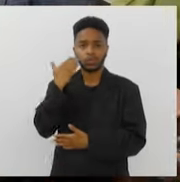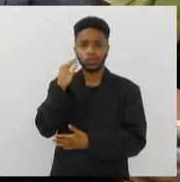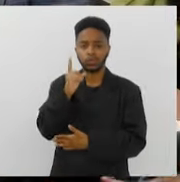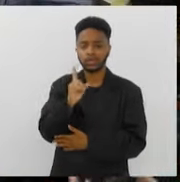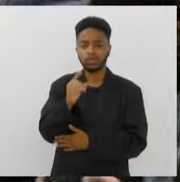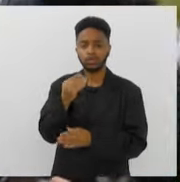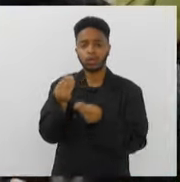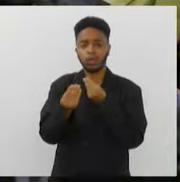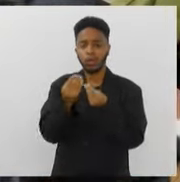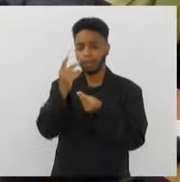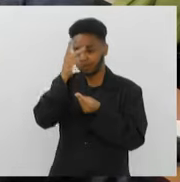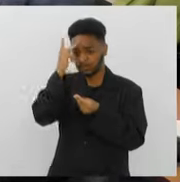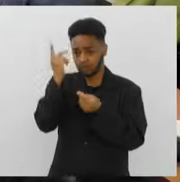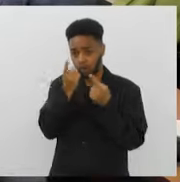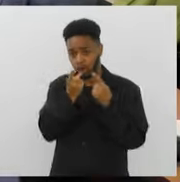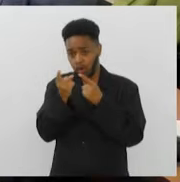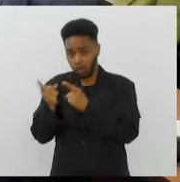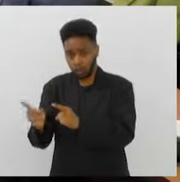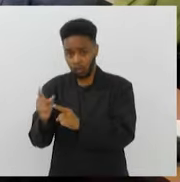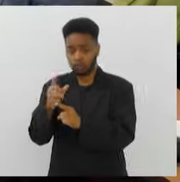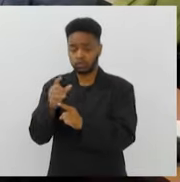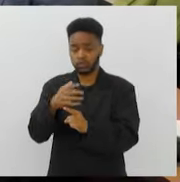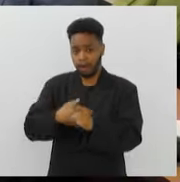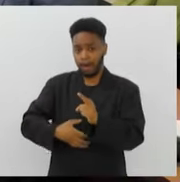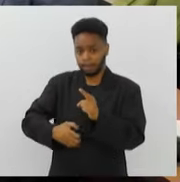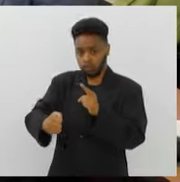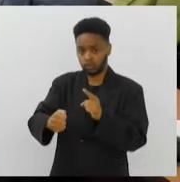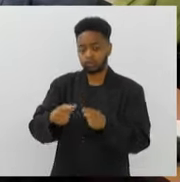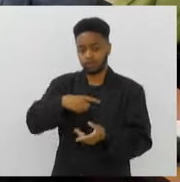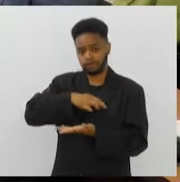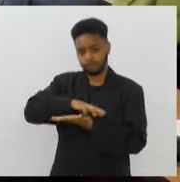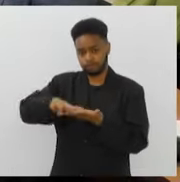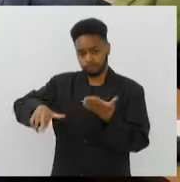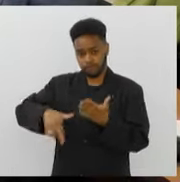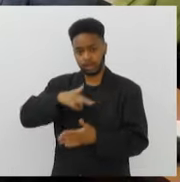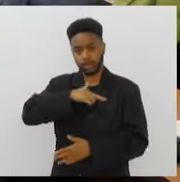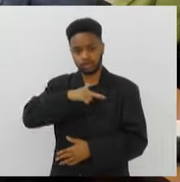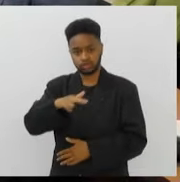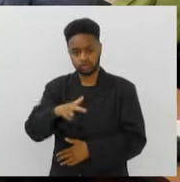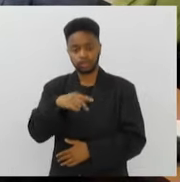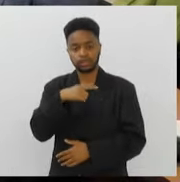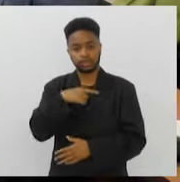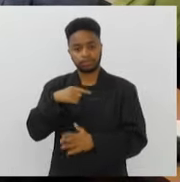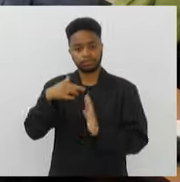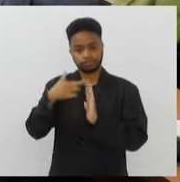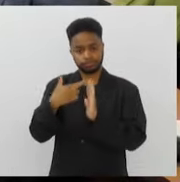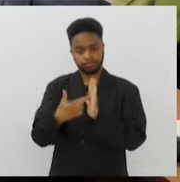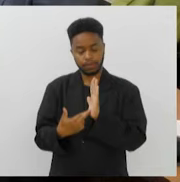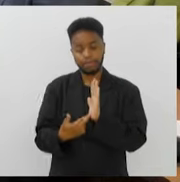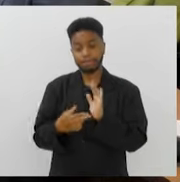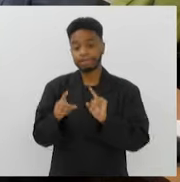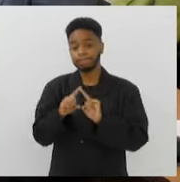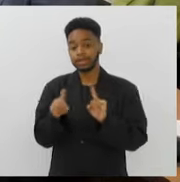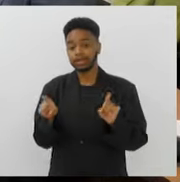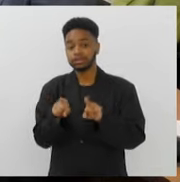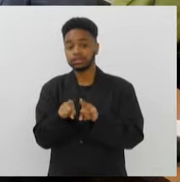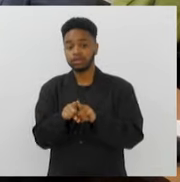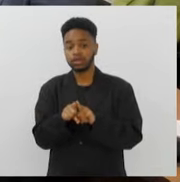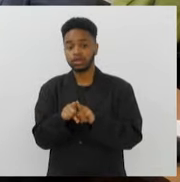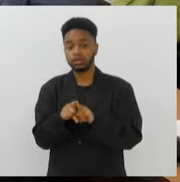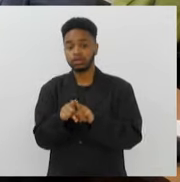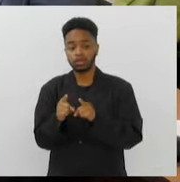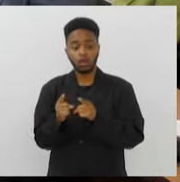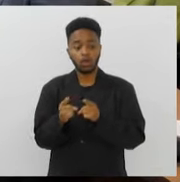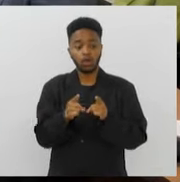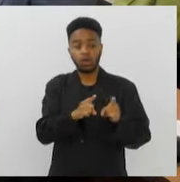contra o aborto, várias religiões são isso, tem todo o fundamento, mas, ao mesmo tempo, serem contrárias